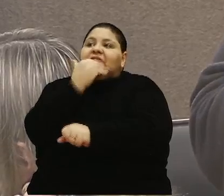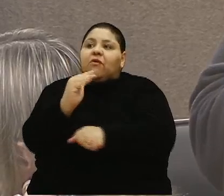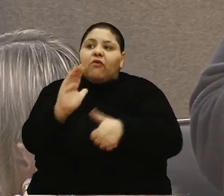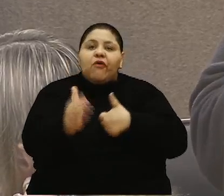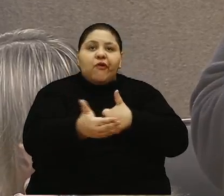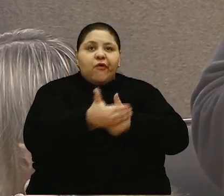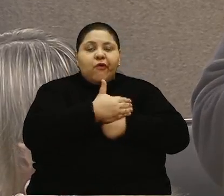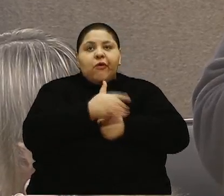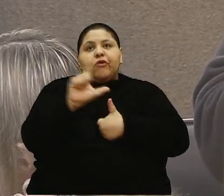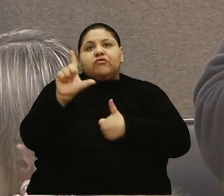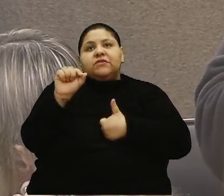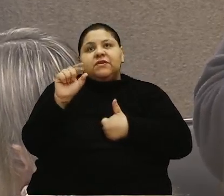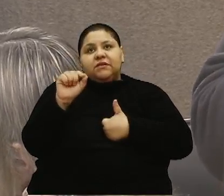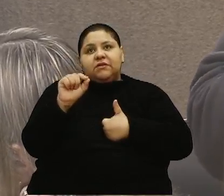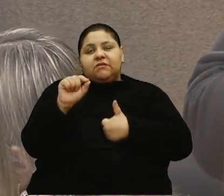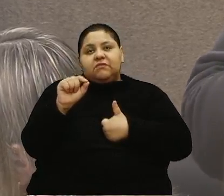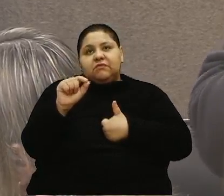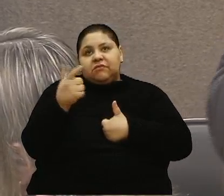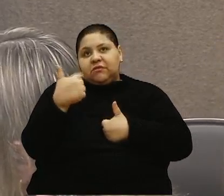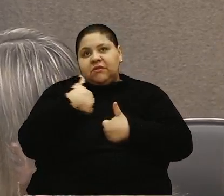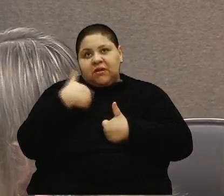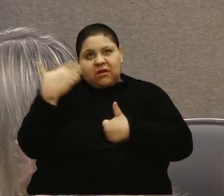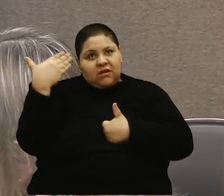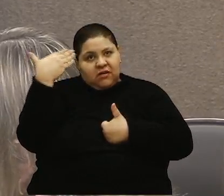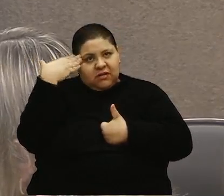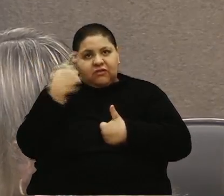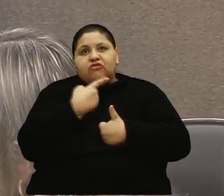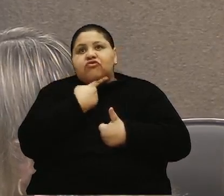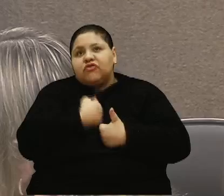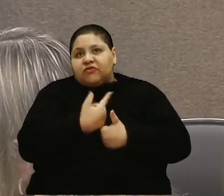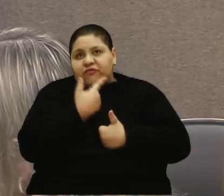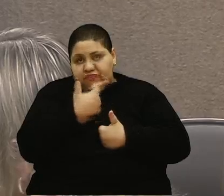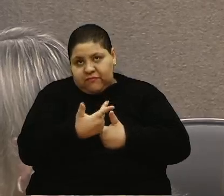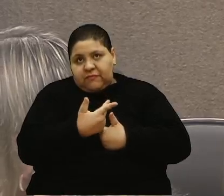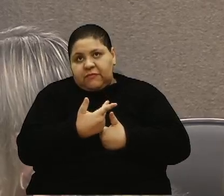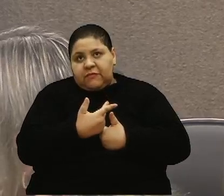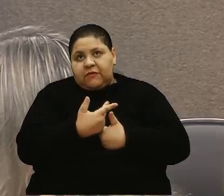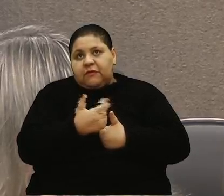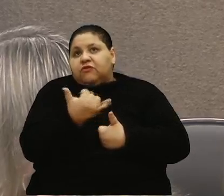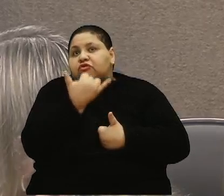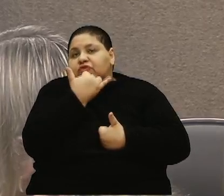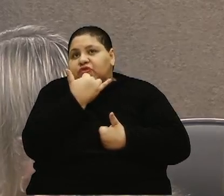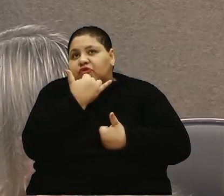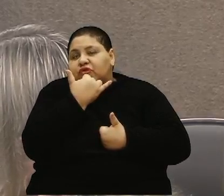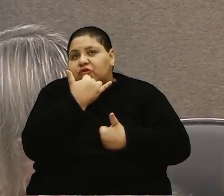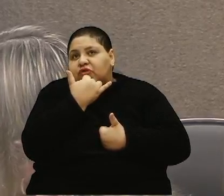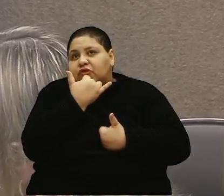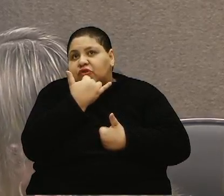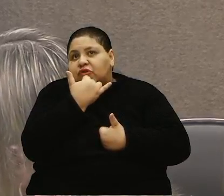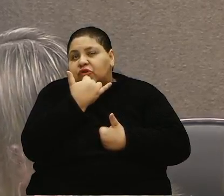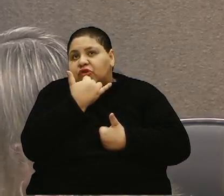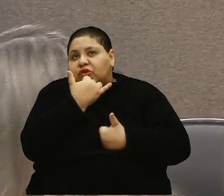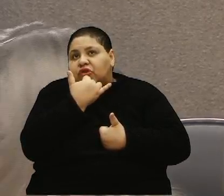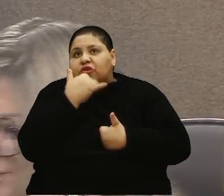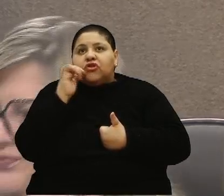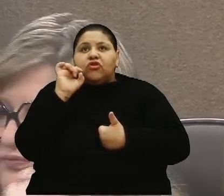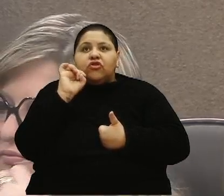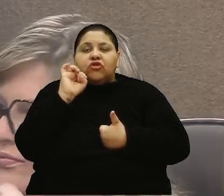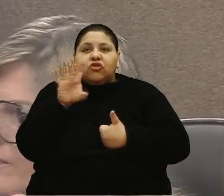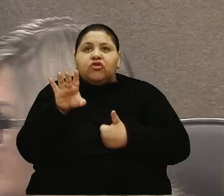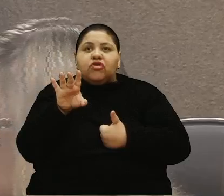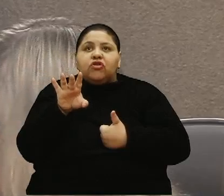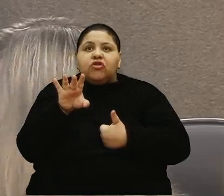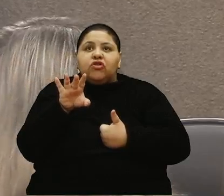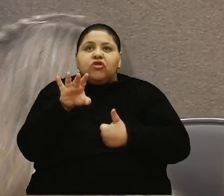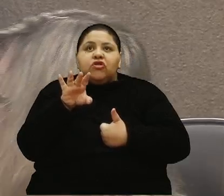os 10... E eu sei que eles não gostam que eu falo isso, mas eu desculpa falar isso, que ultimamente é só ser despachante